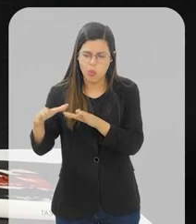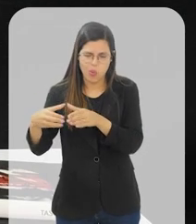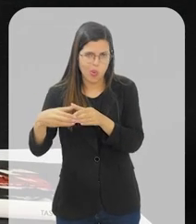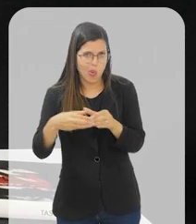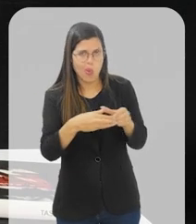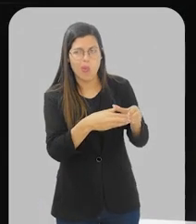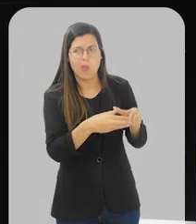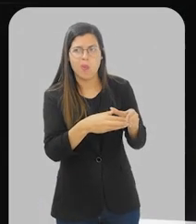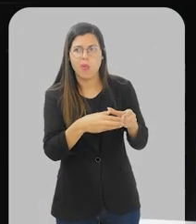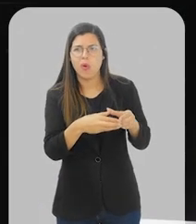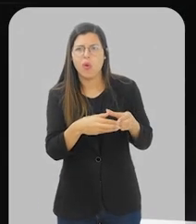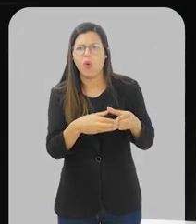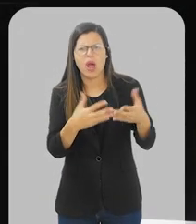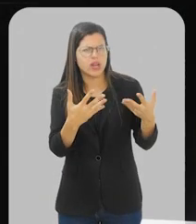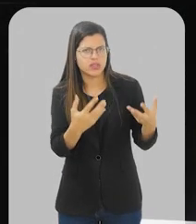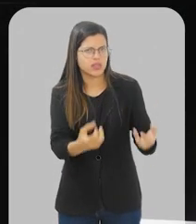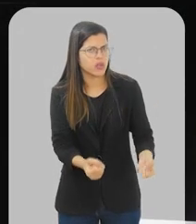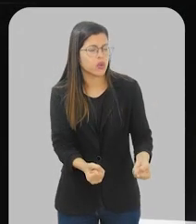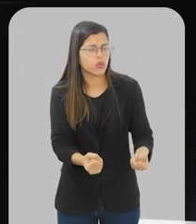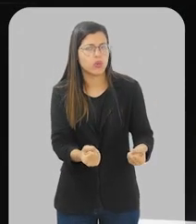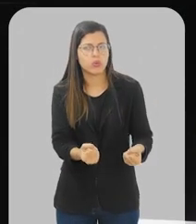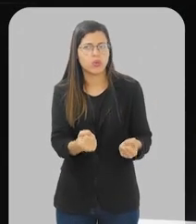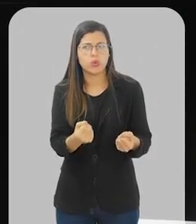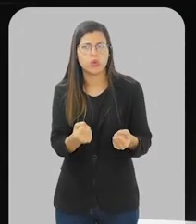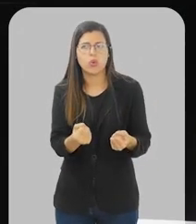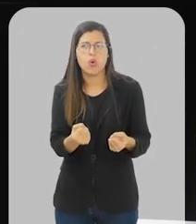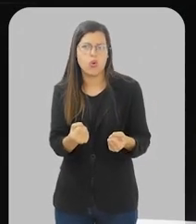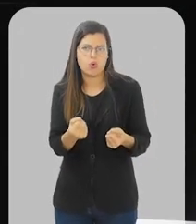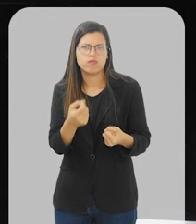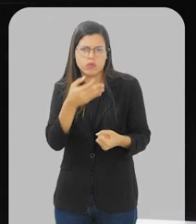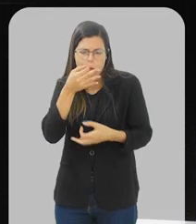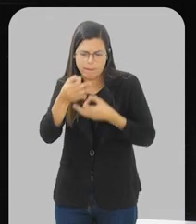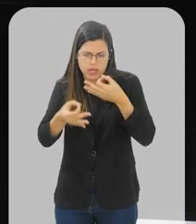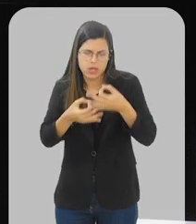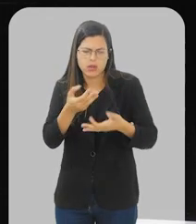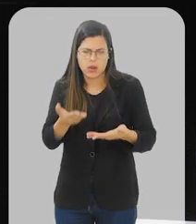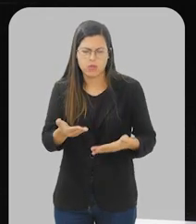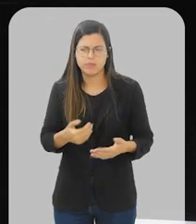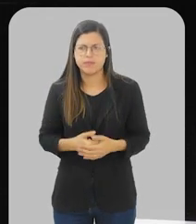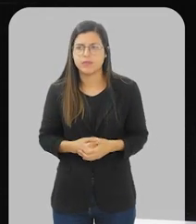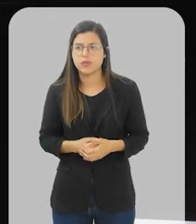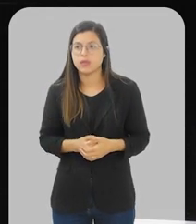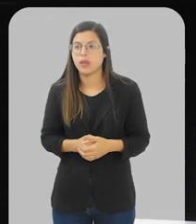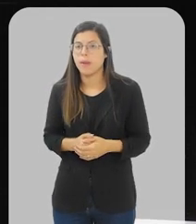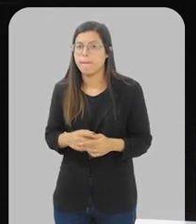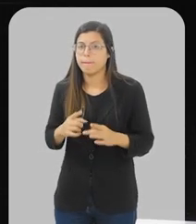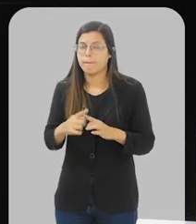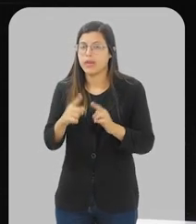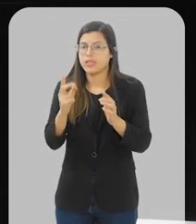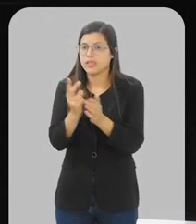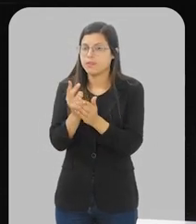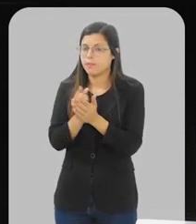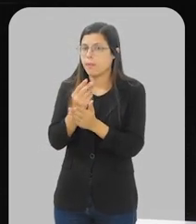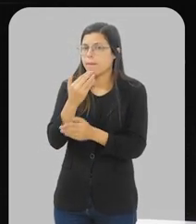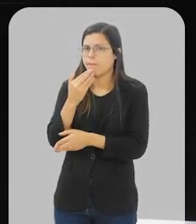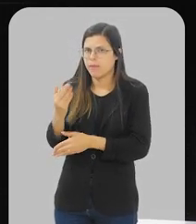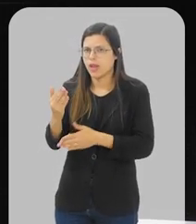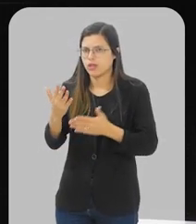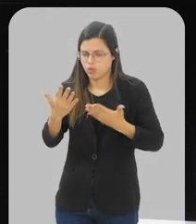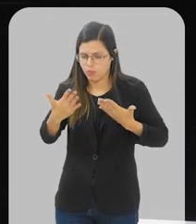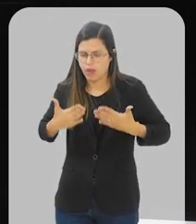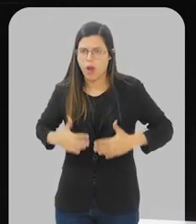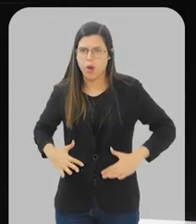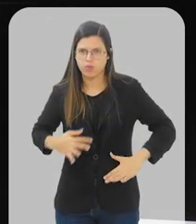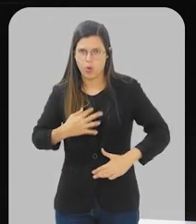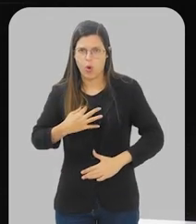lá, bem de braços abertos e para me ouvir também. Mas eu sempre peço uma